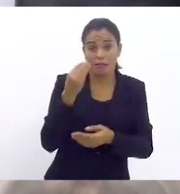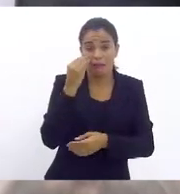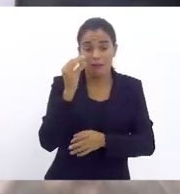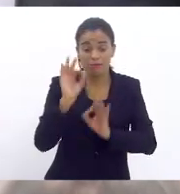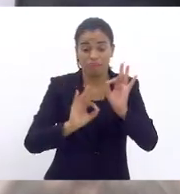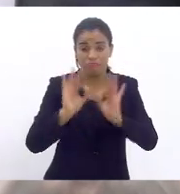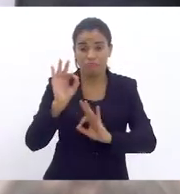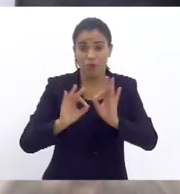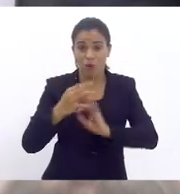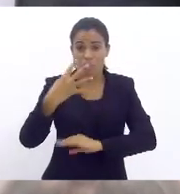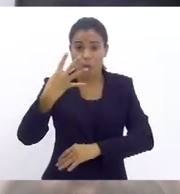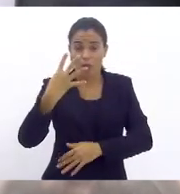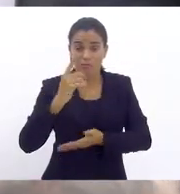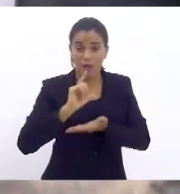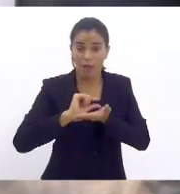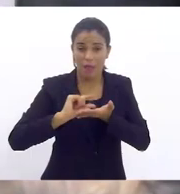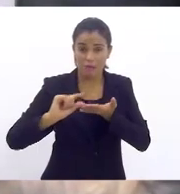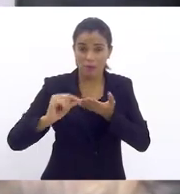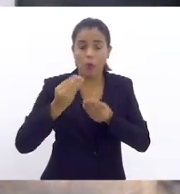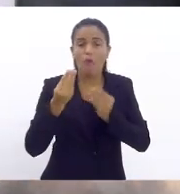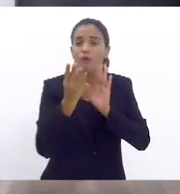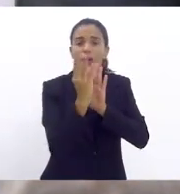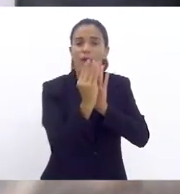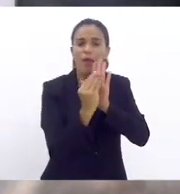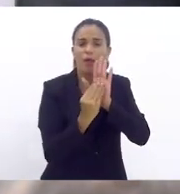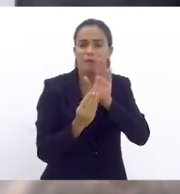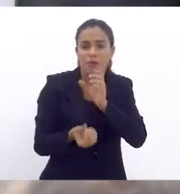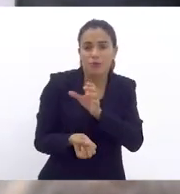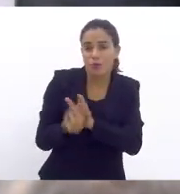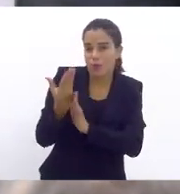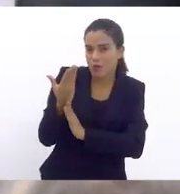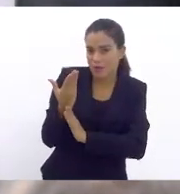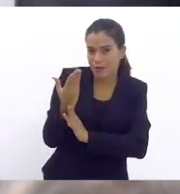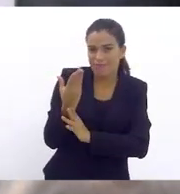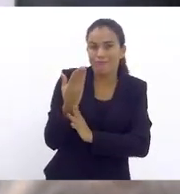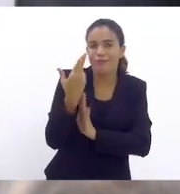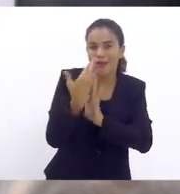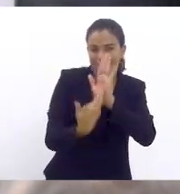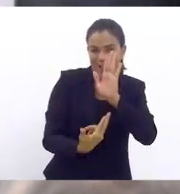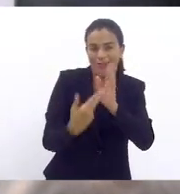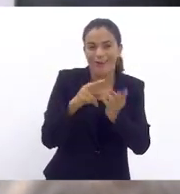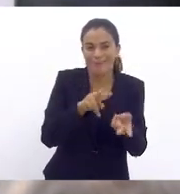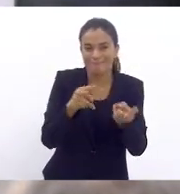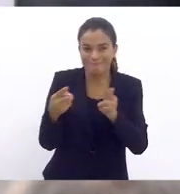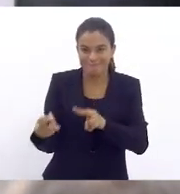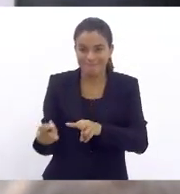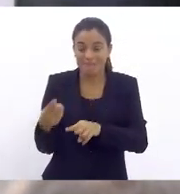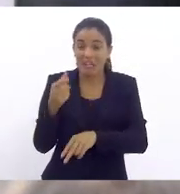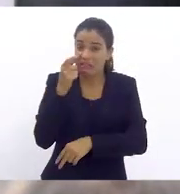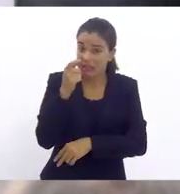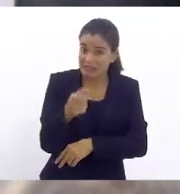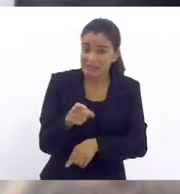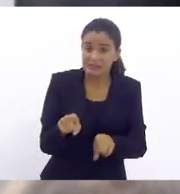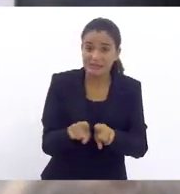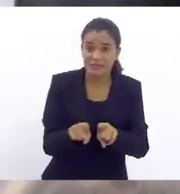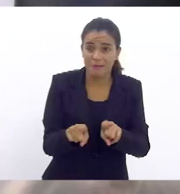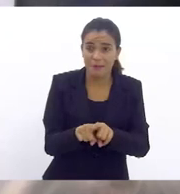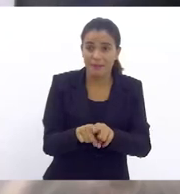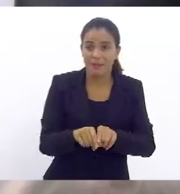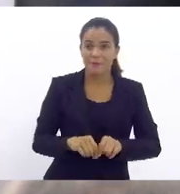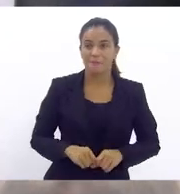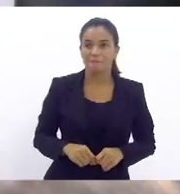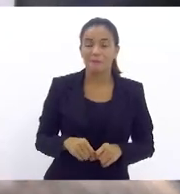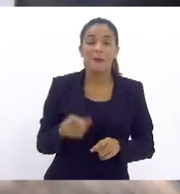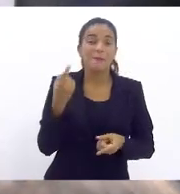sobre esse processo como é que foi a metodologia de construção do relatório de transição bastante interessante também o